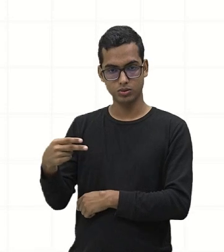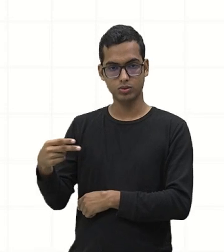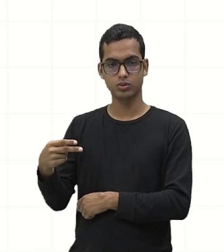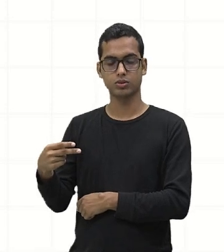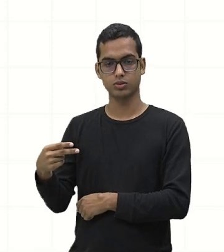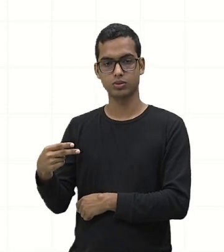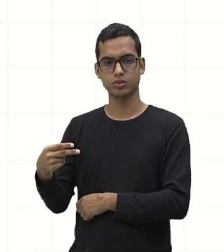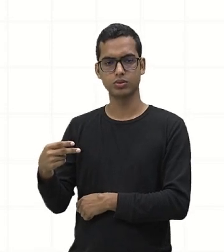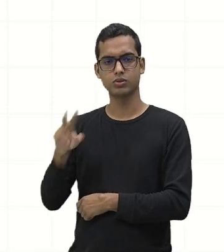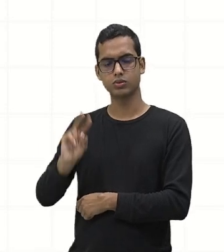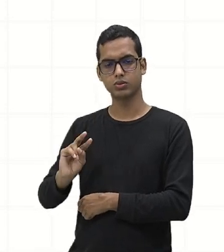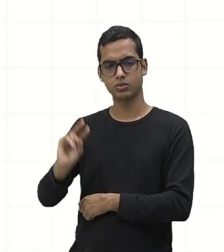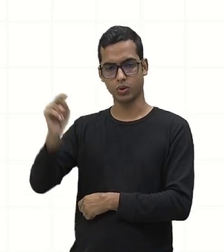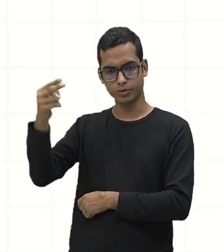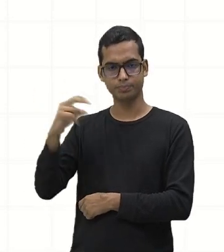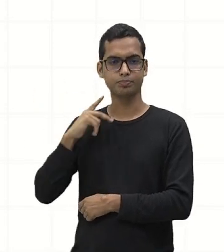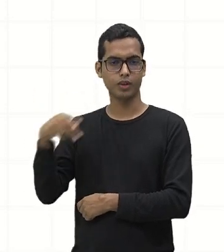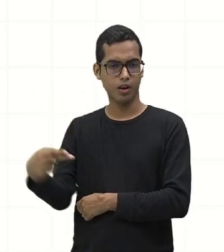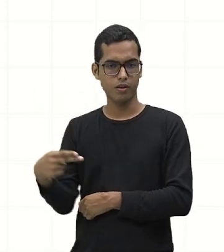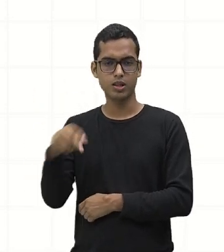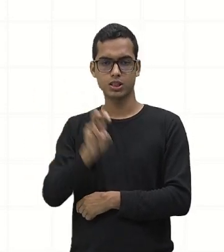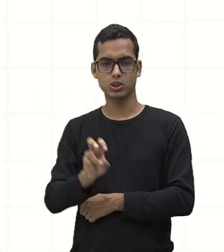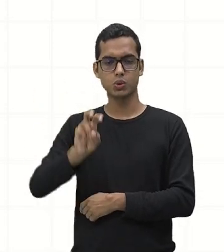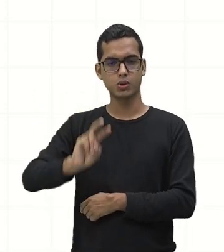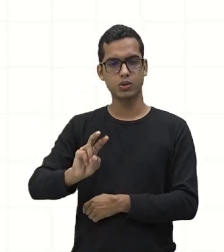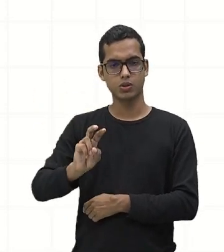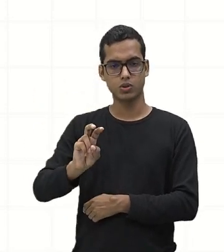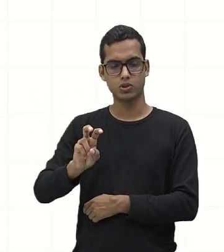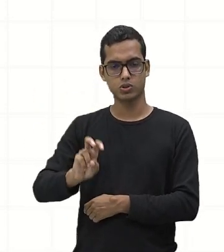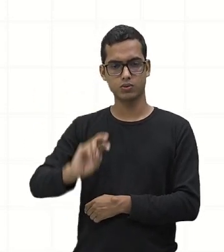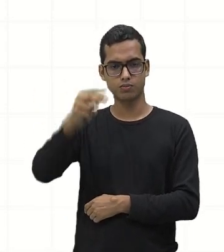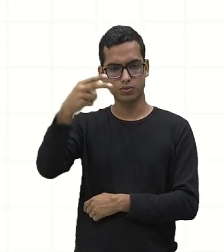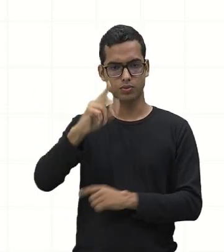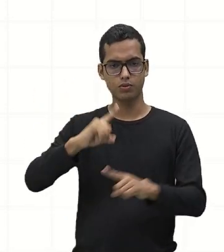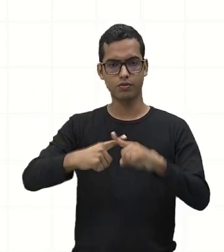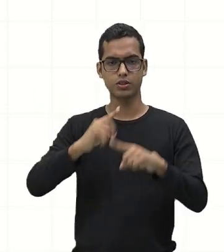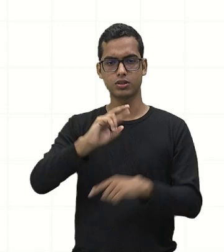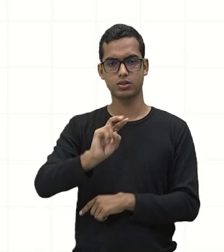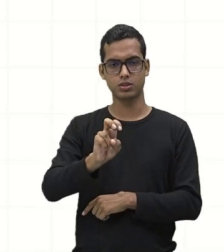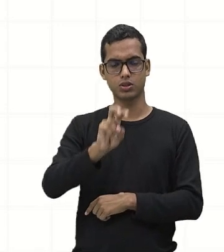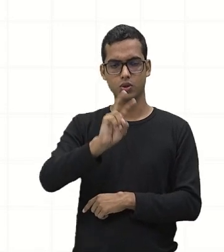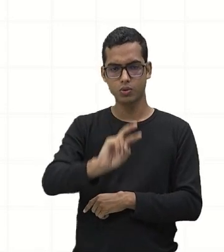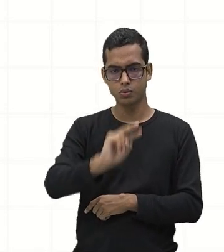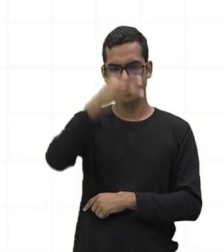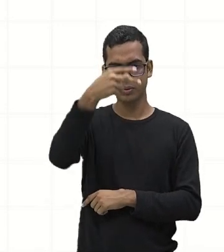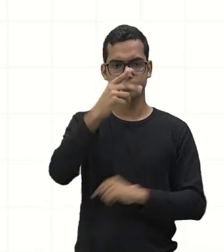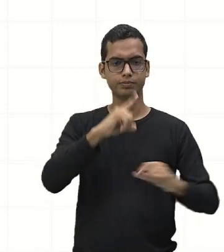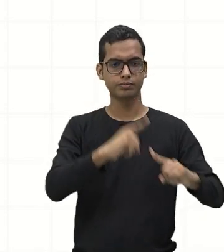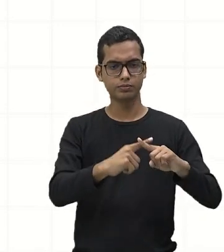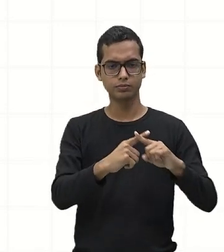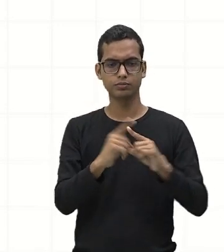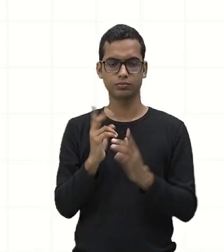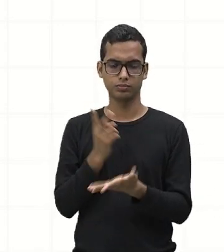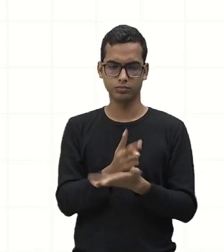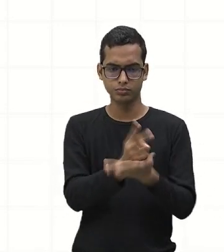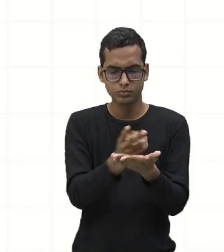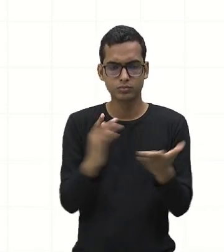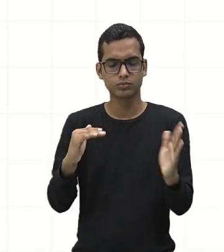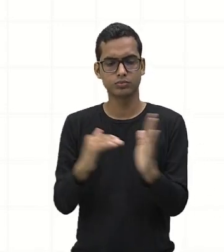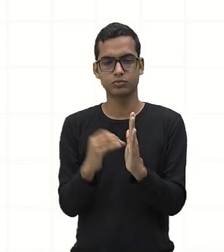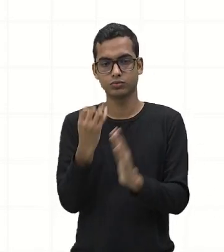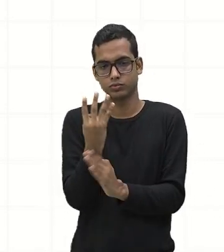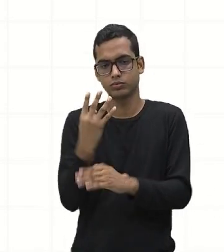Então, o que a gente faz? Basta multiplicar os expoentes. Isso é o mesmo que 5 na 4ª